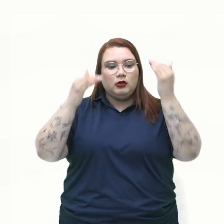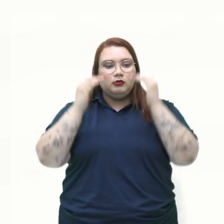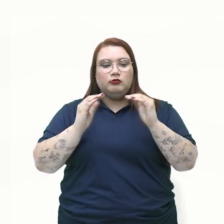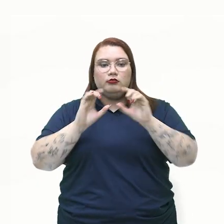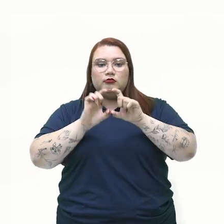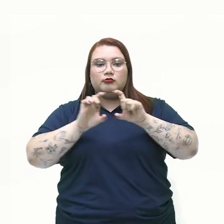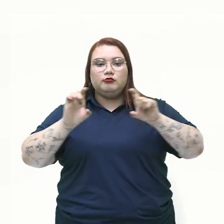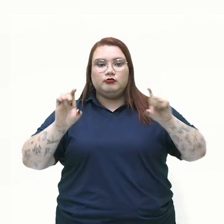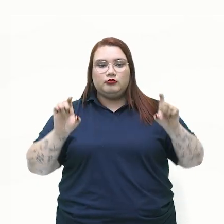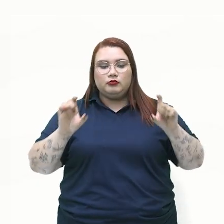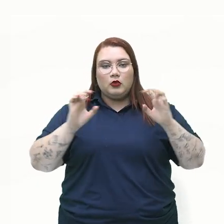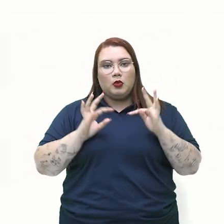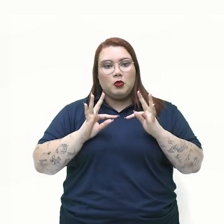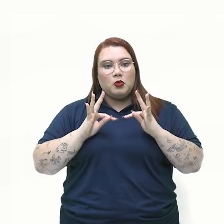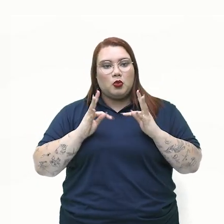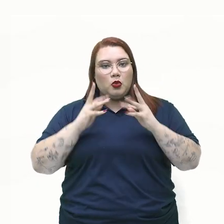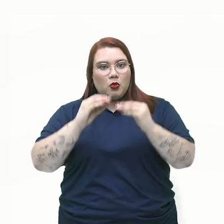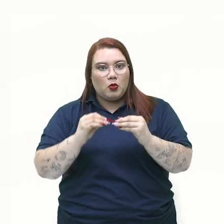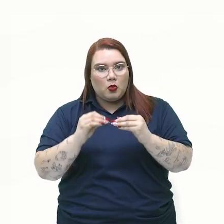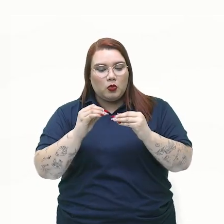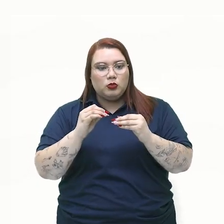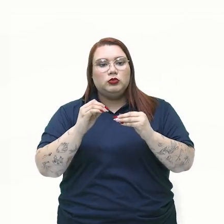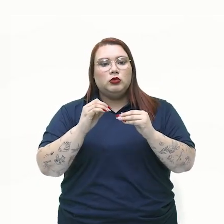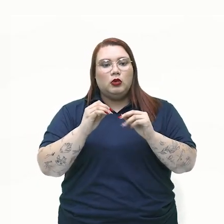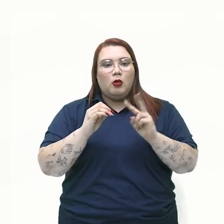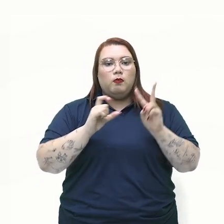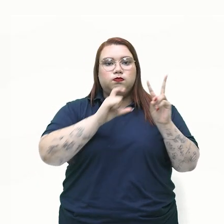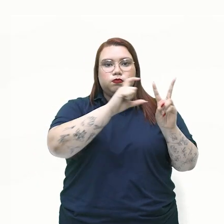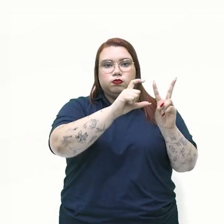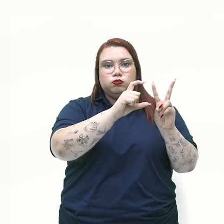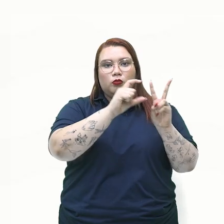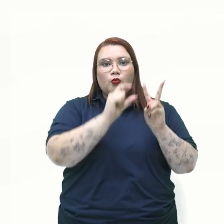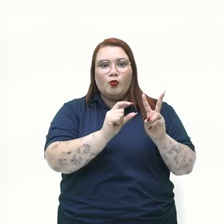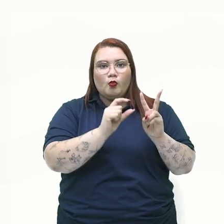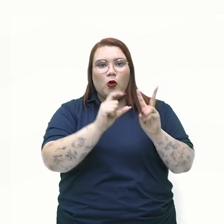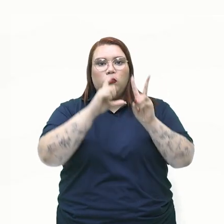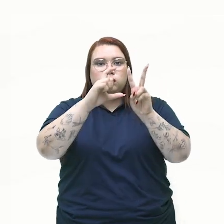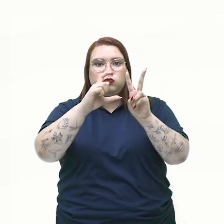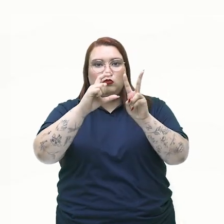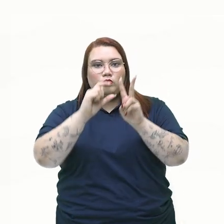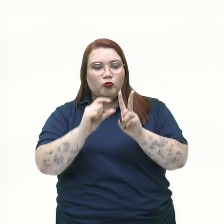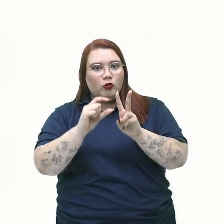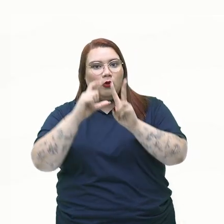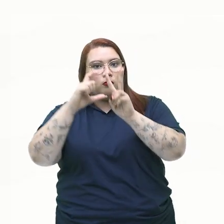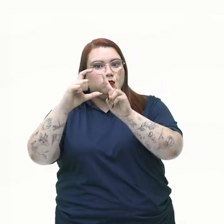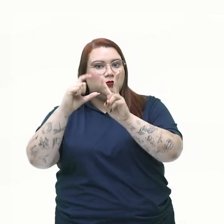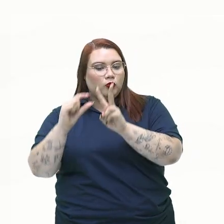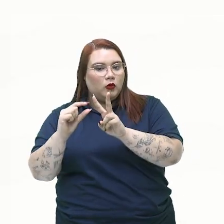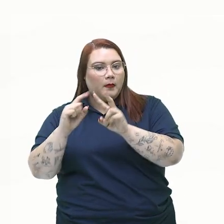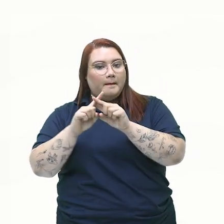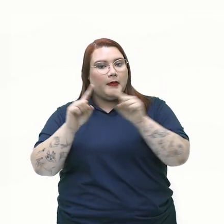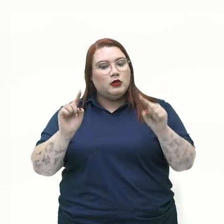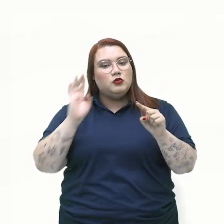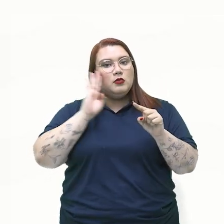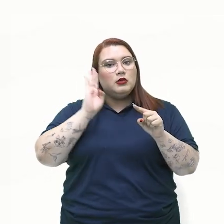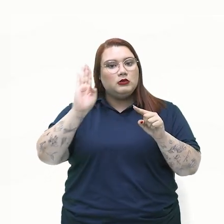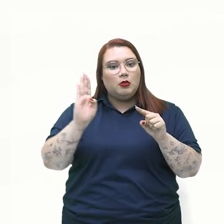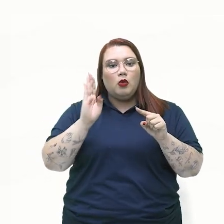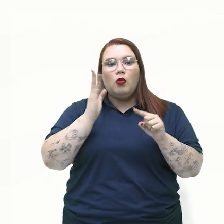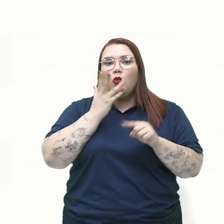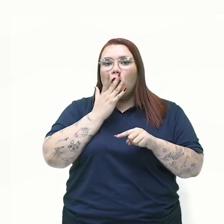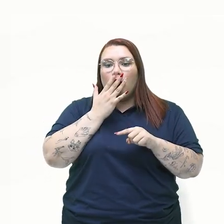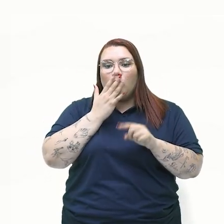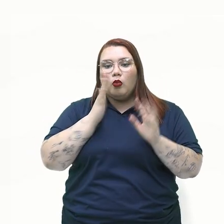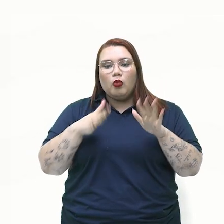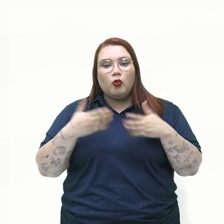processo, o que a gente observa? Que todos os descendentes são Vzão e Vzinho. Só que o dominante, ele vai